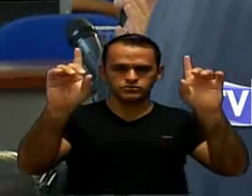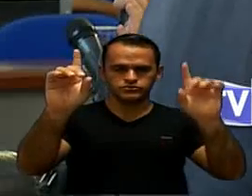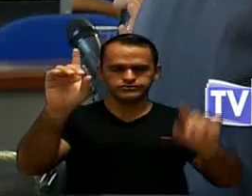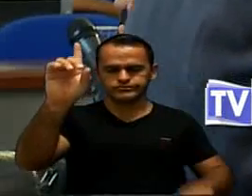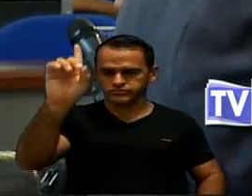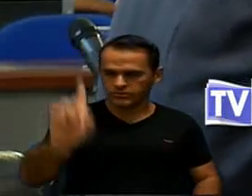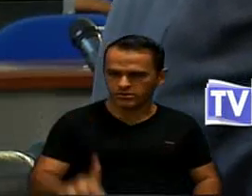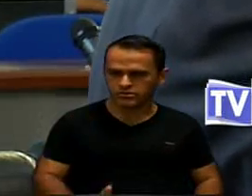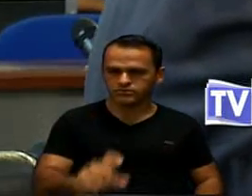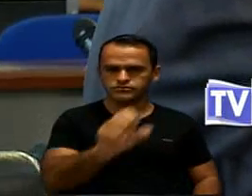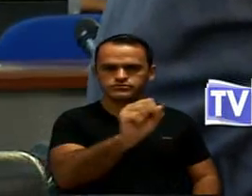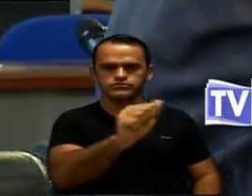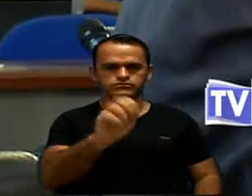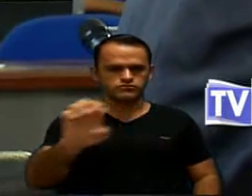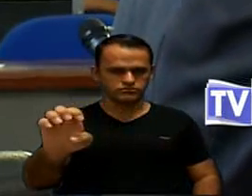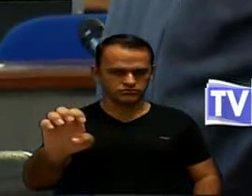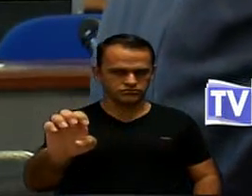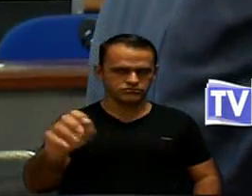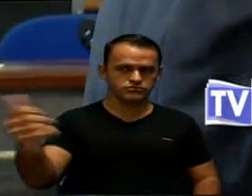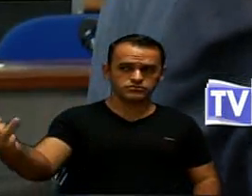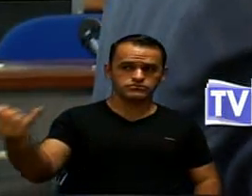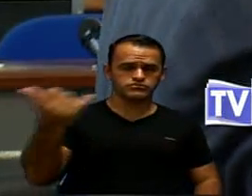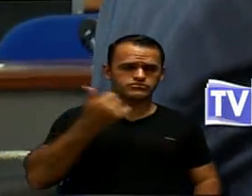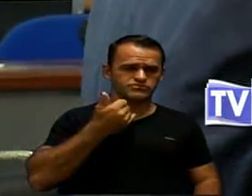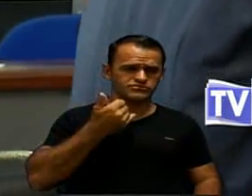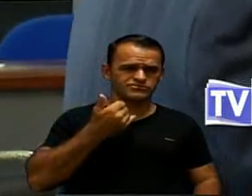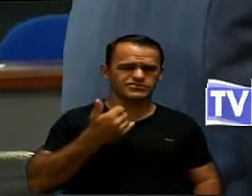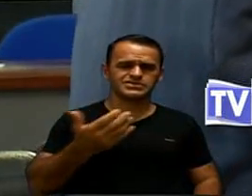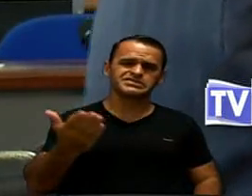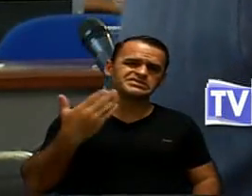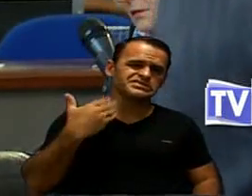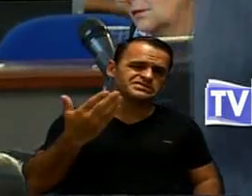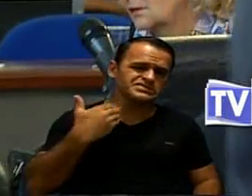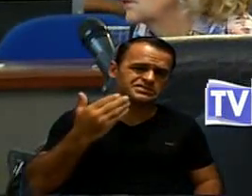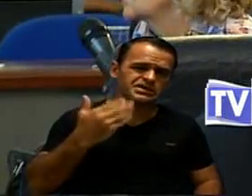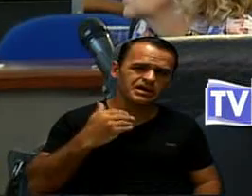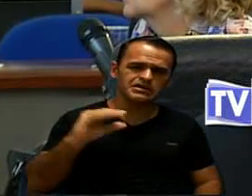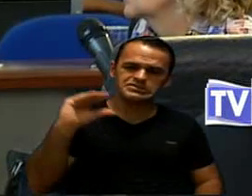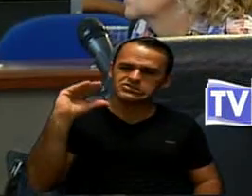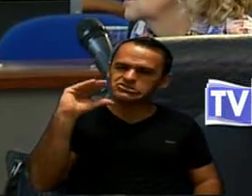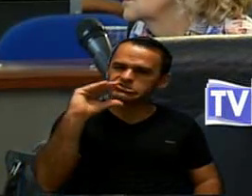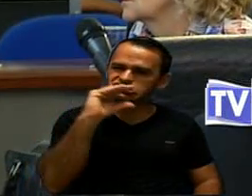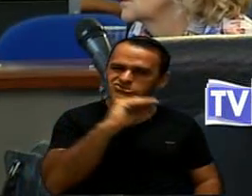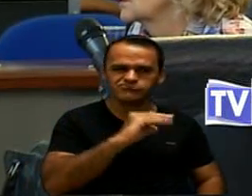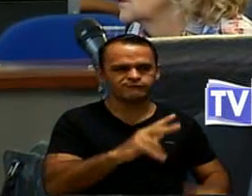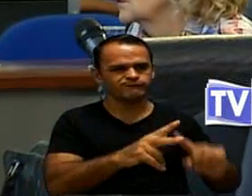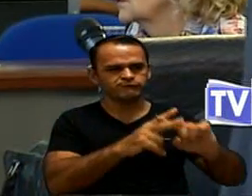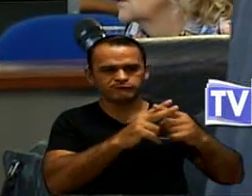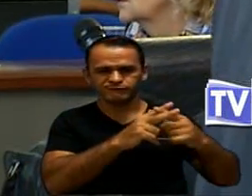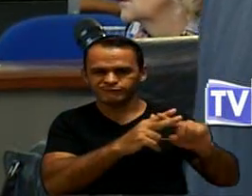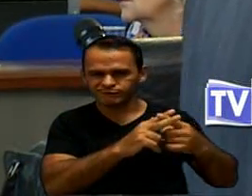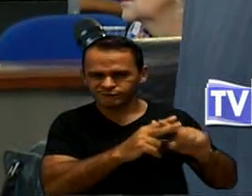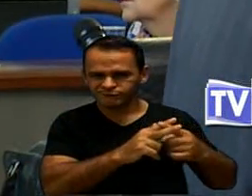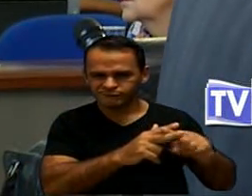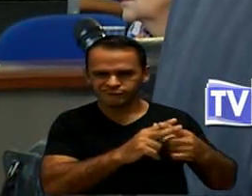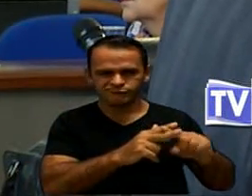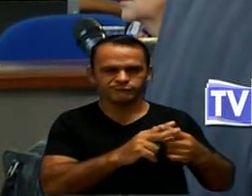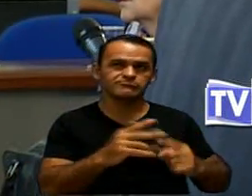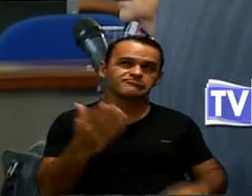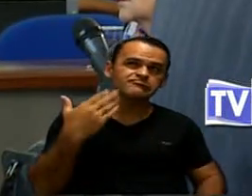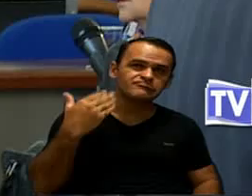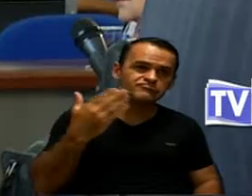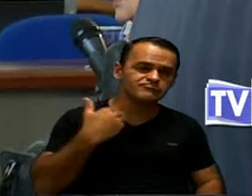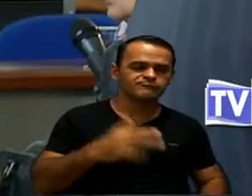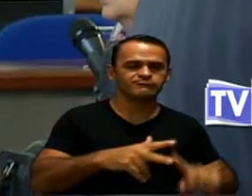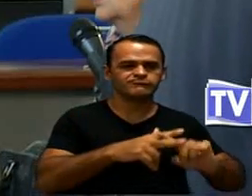Irã uma mensagem dizendo que devido ao calor, que as manutenções que estão sendo feitas lá, devido ao